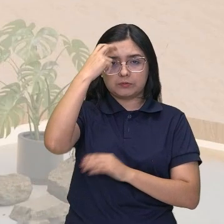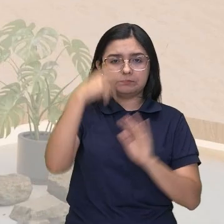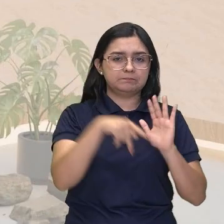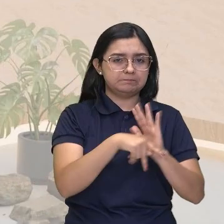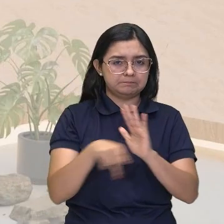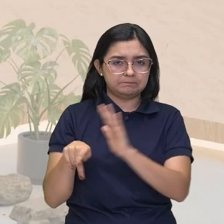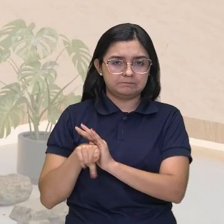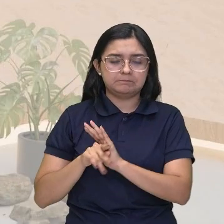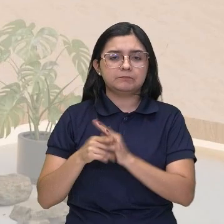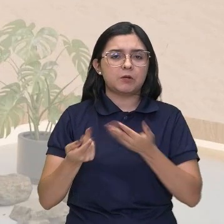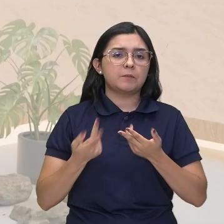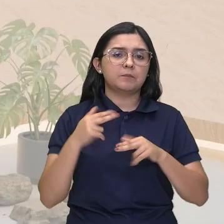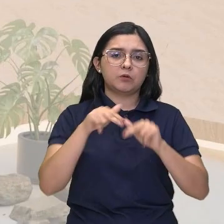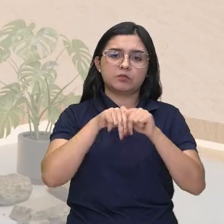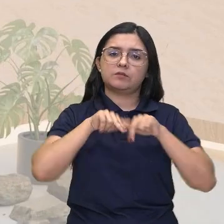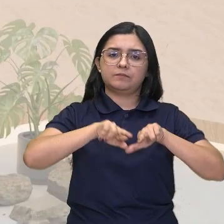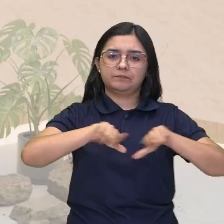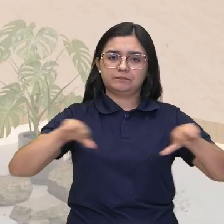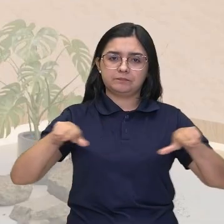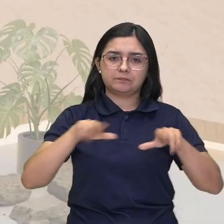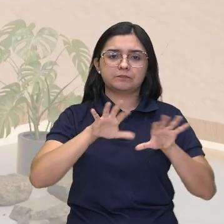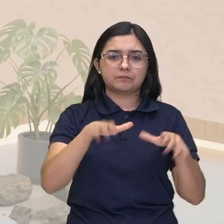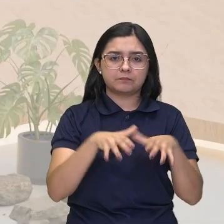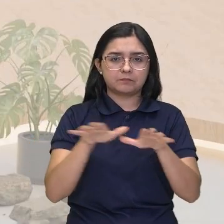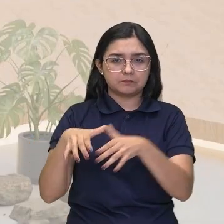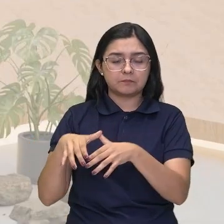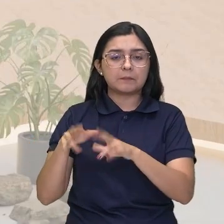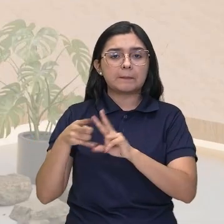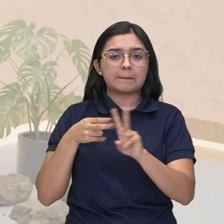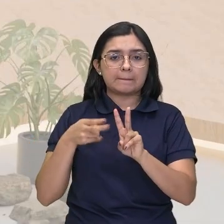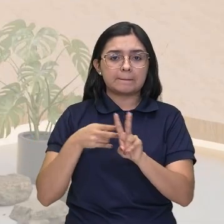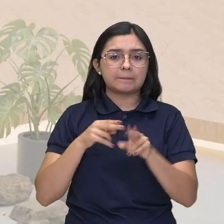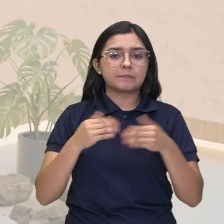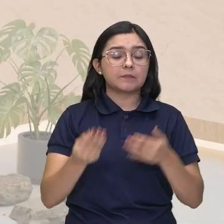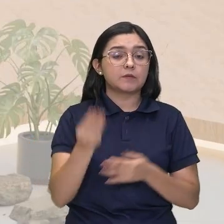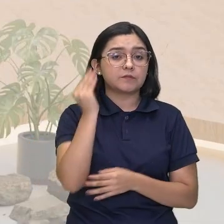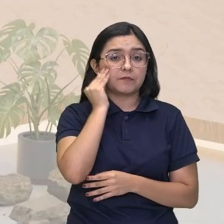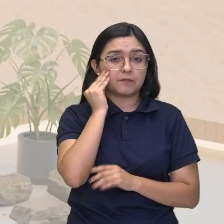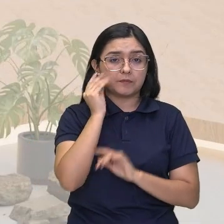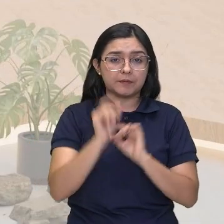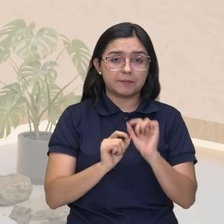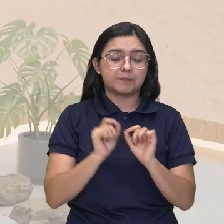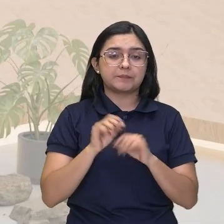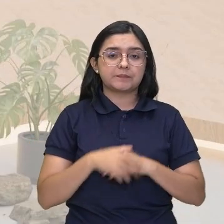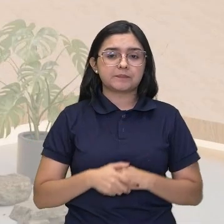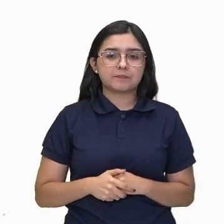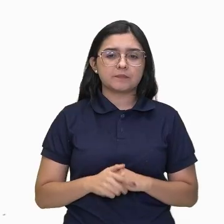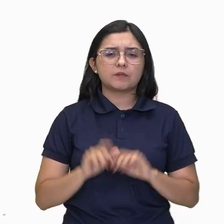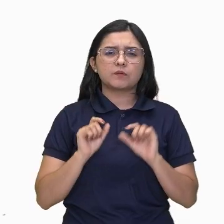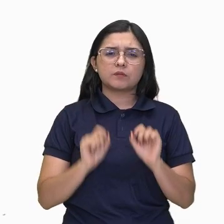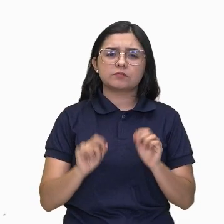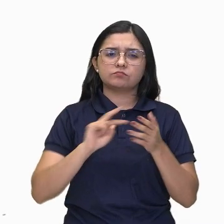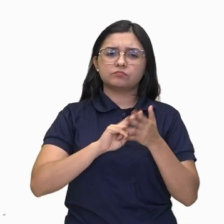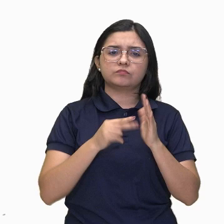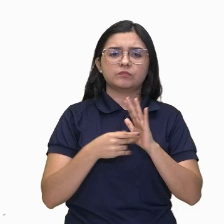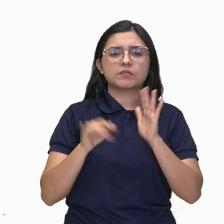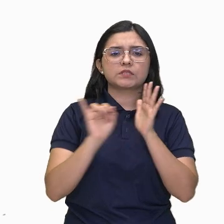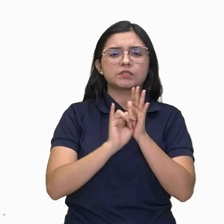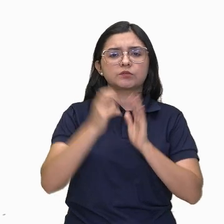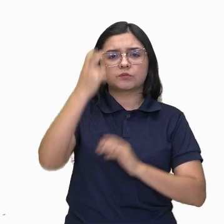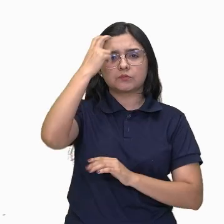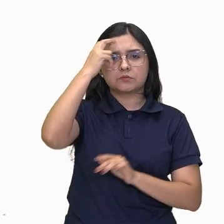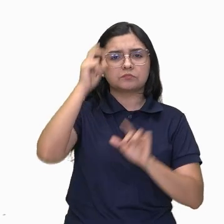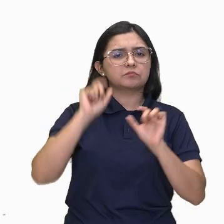é um grupo diverso, né, professor? Exatamente. A gente vai ver aqui, ó, justamente isso. Ó. O que é a identidade cultural? Para a gente ir